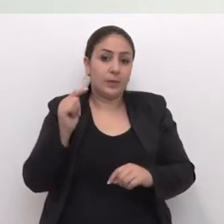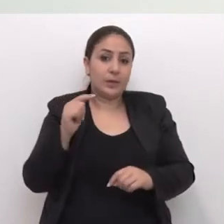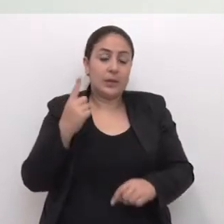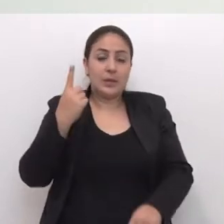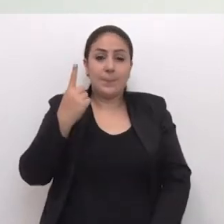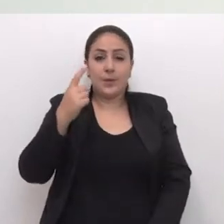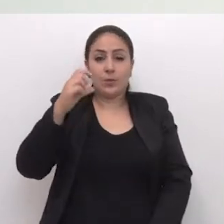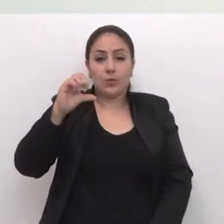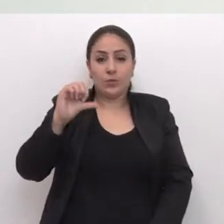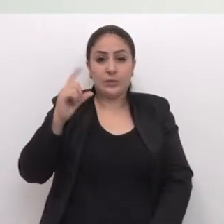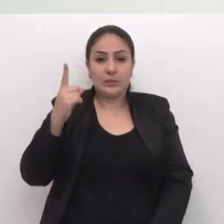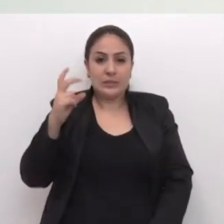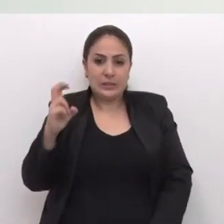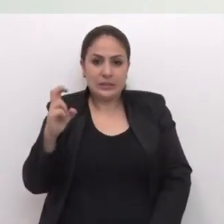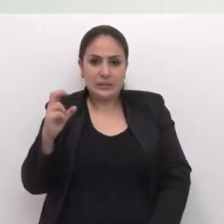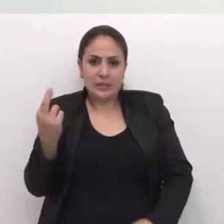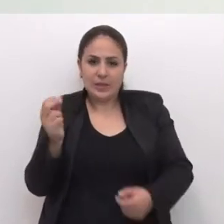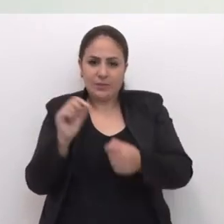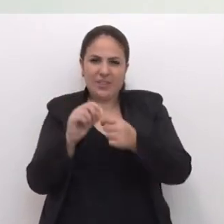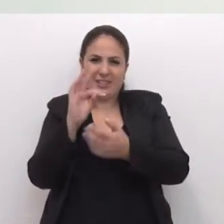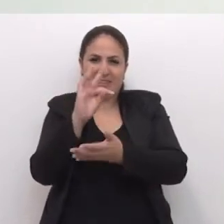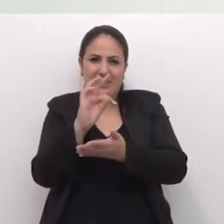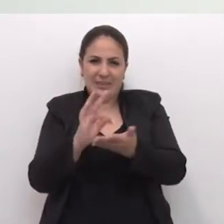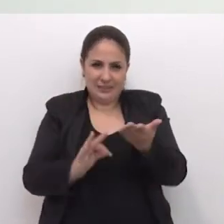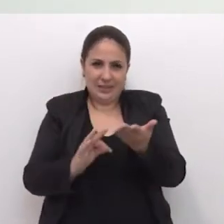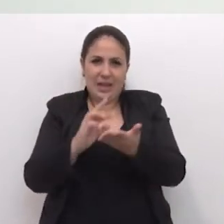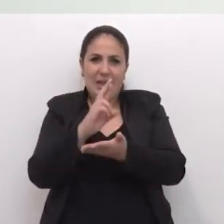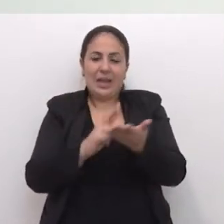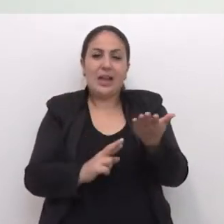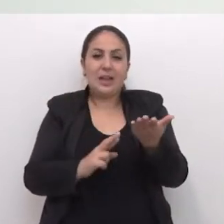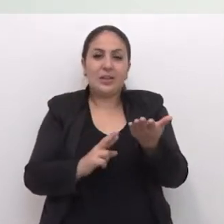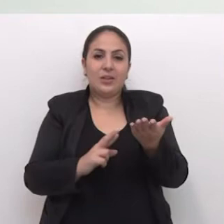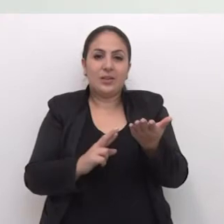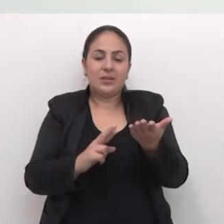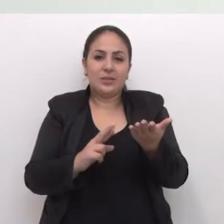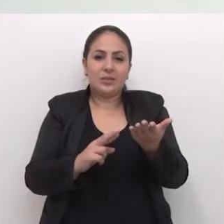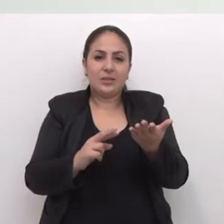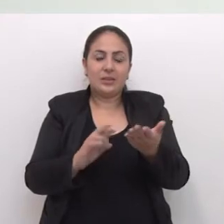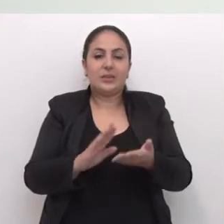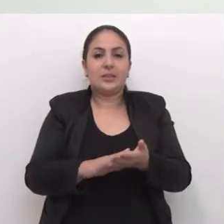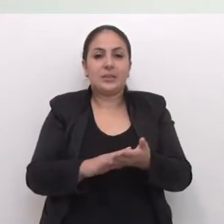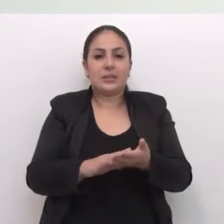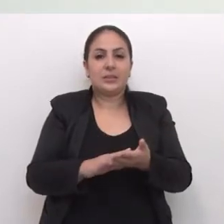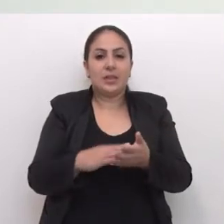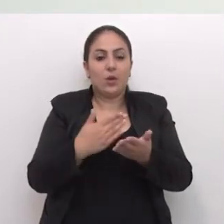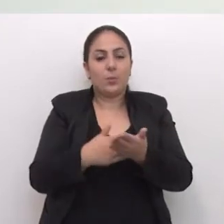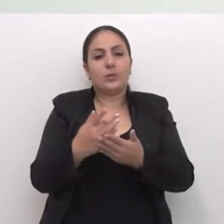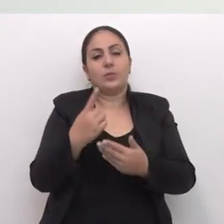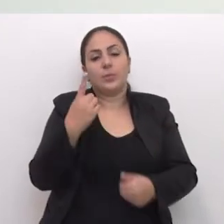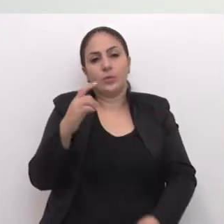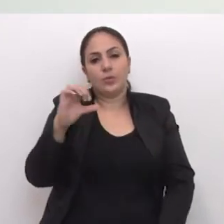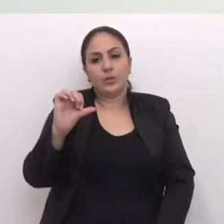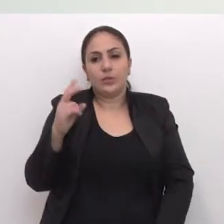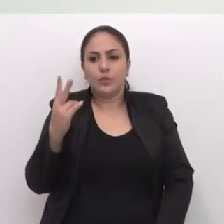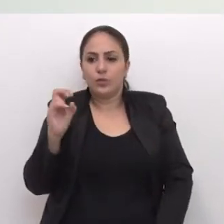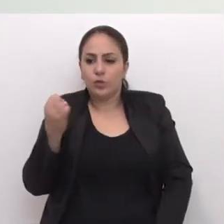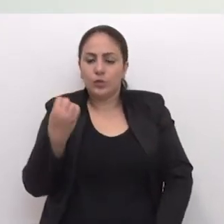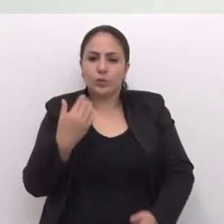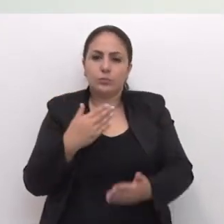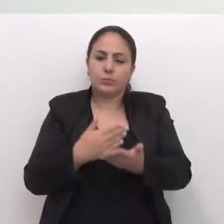ele deixou em 1915 o testamento dele, né? E a partir de 1928 começou a funcionar então a